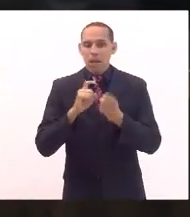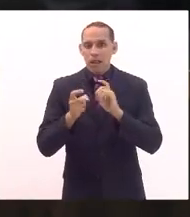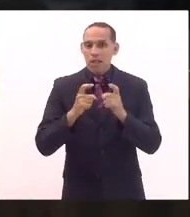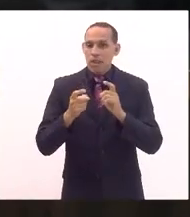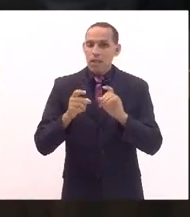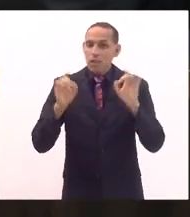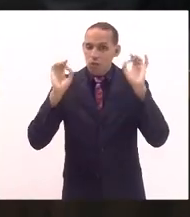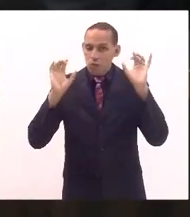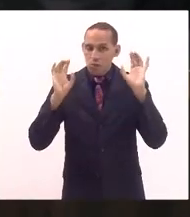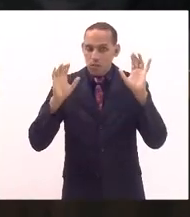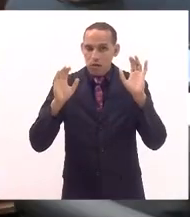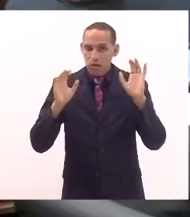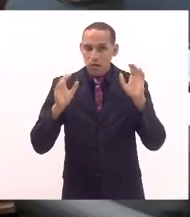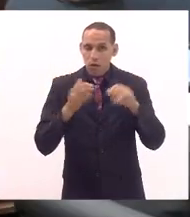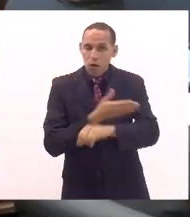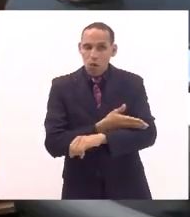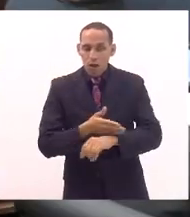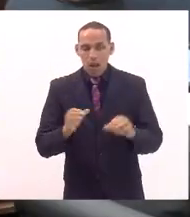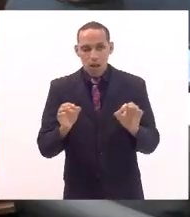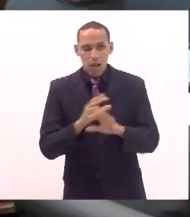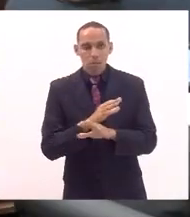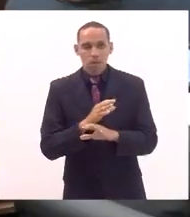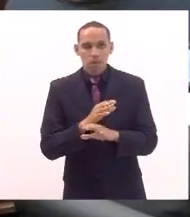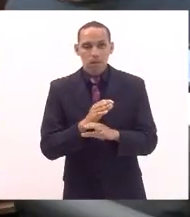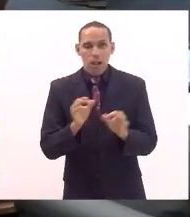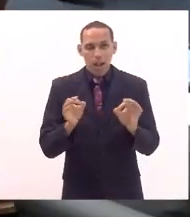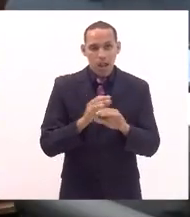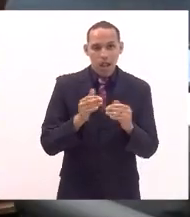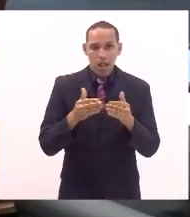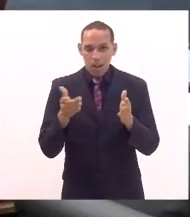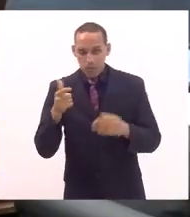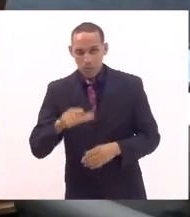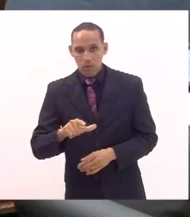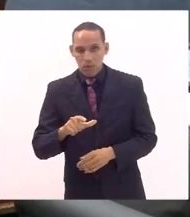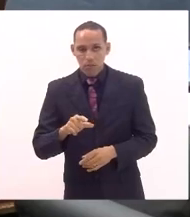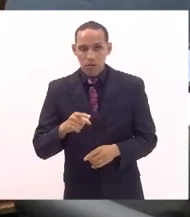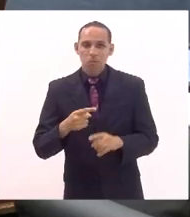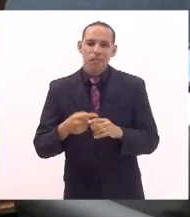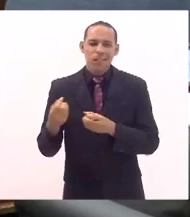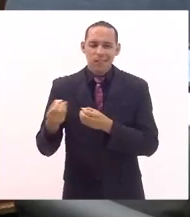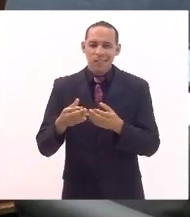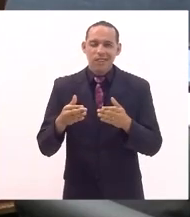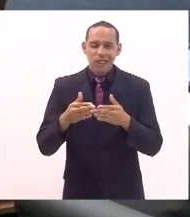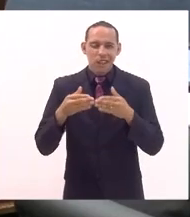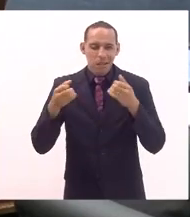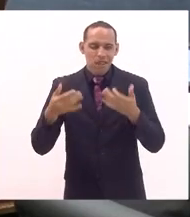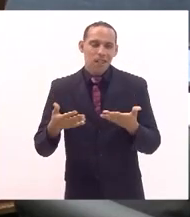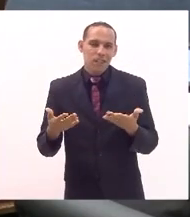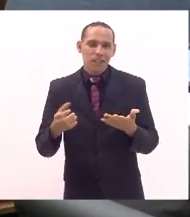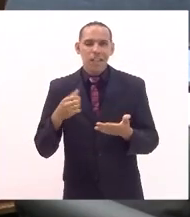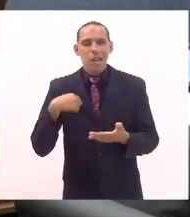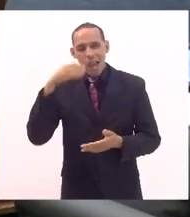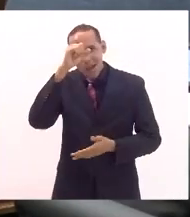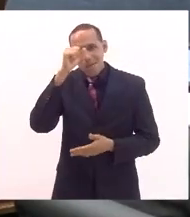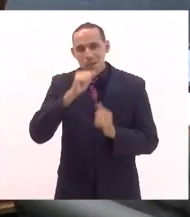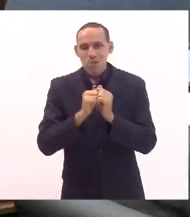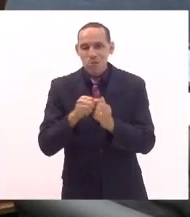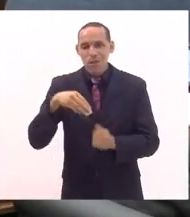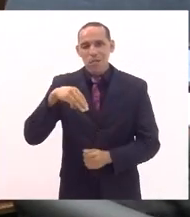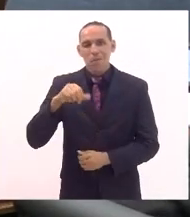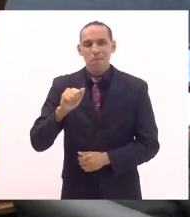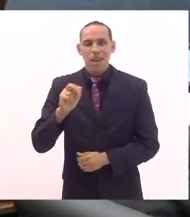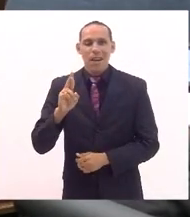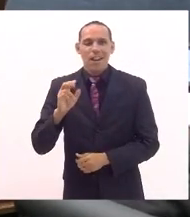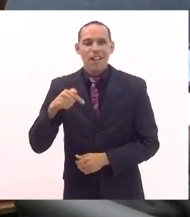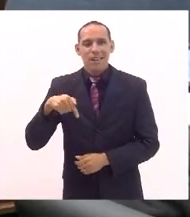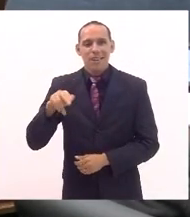vai acelerar o direito era ainda Oi gente é que encerrar e abre assim que eu aprendi com Marquinhos Se for assim eu já tô até esse